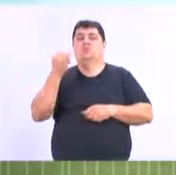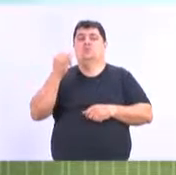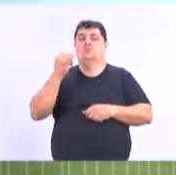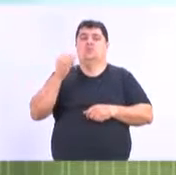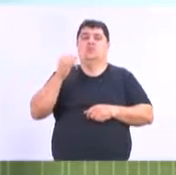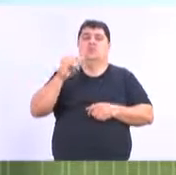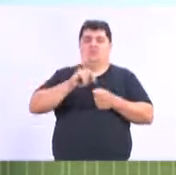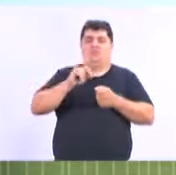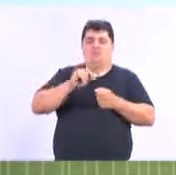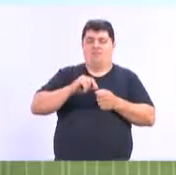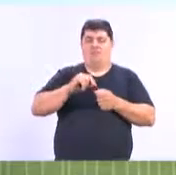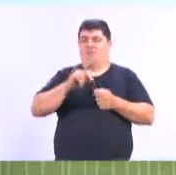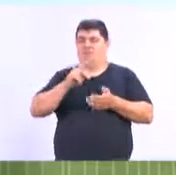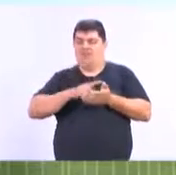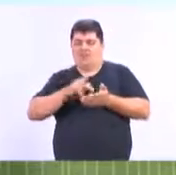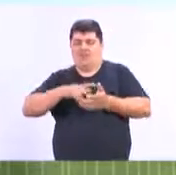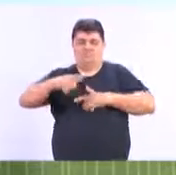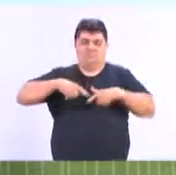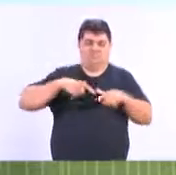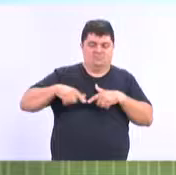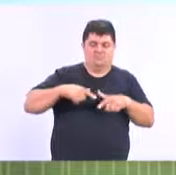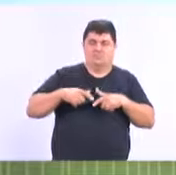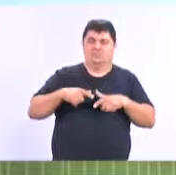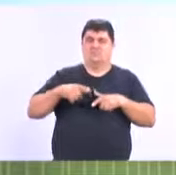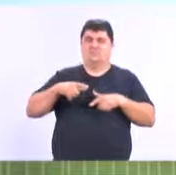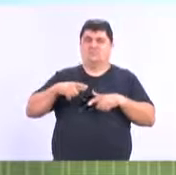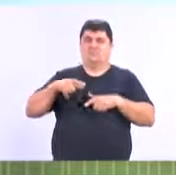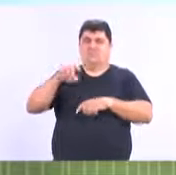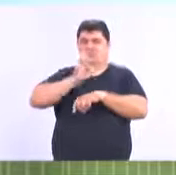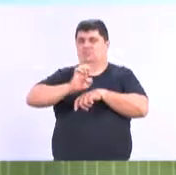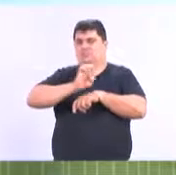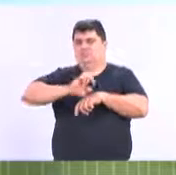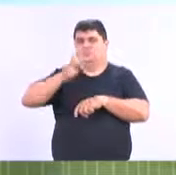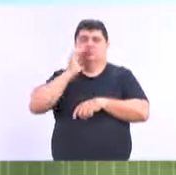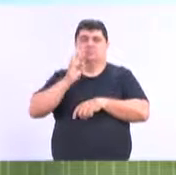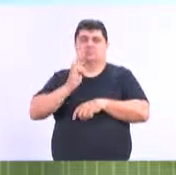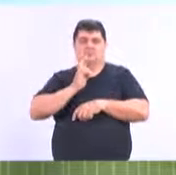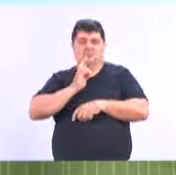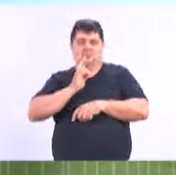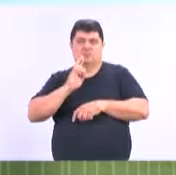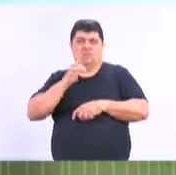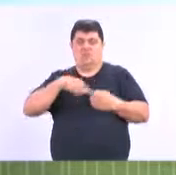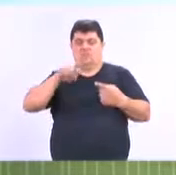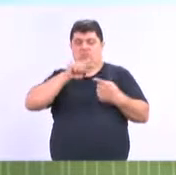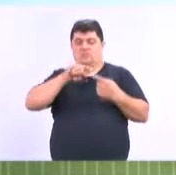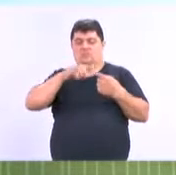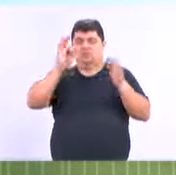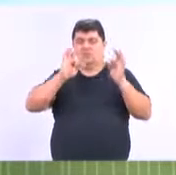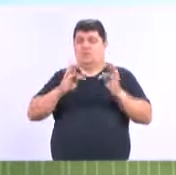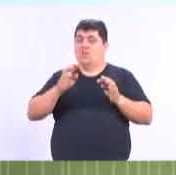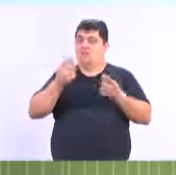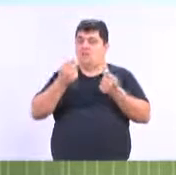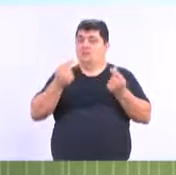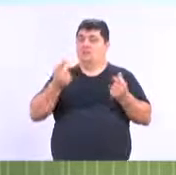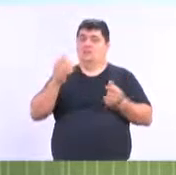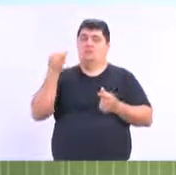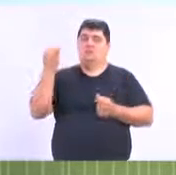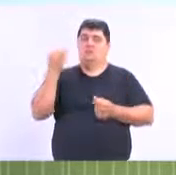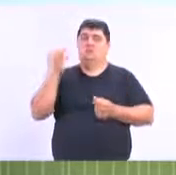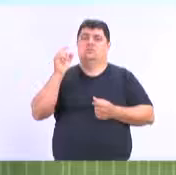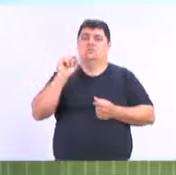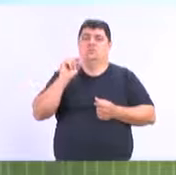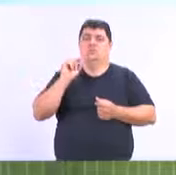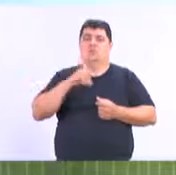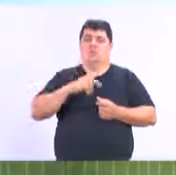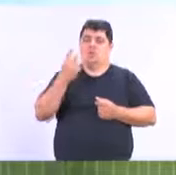no nosso estado, na nossa região e que talvez seja o grande foco do técnico de finanças. Ele trabalha